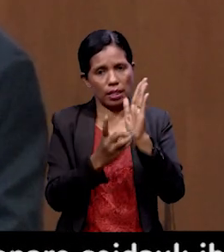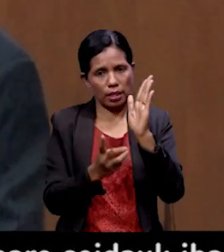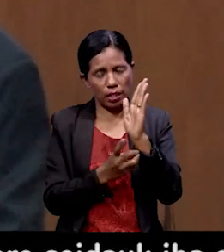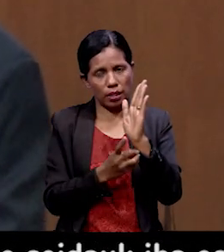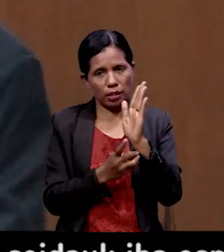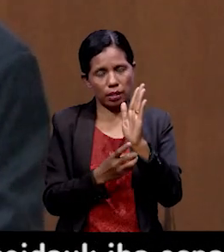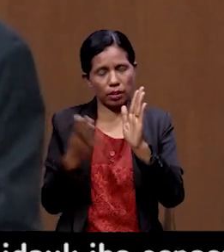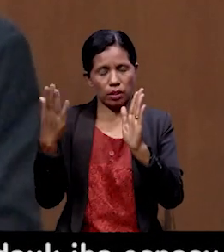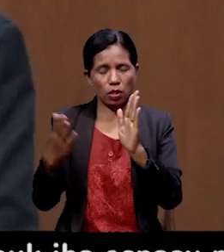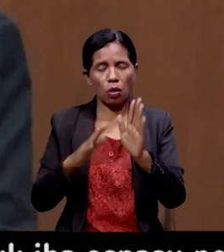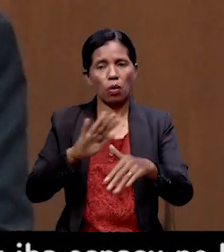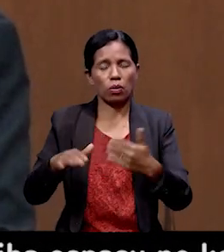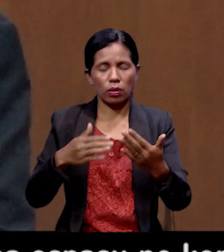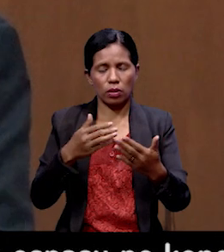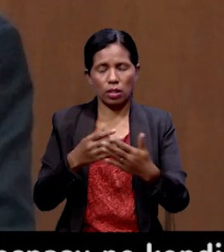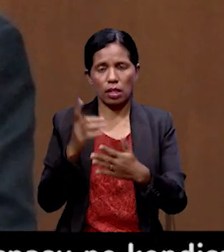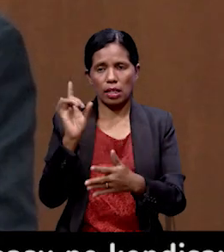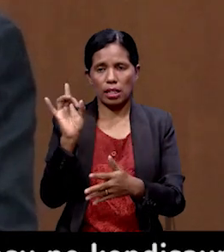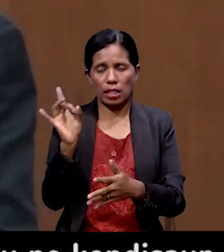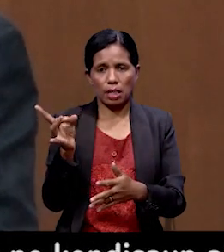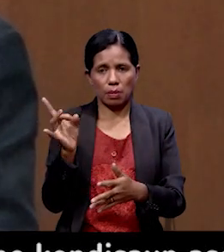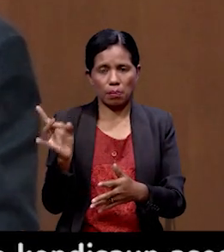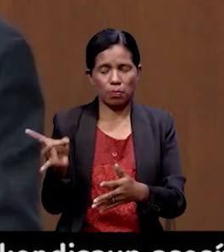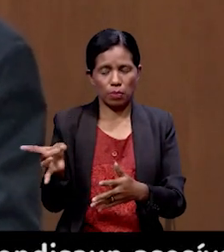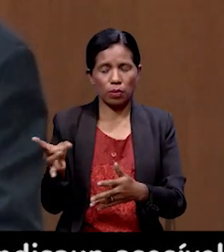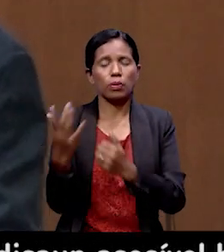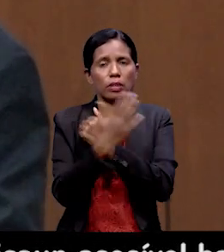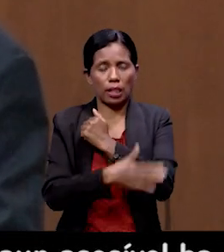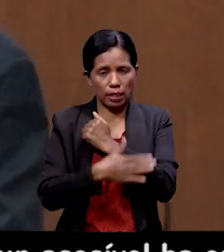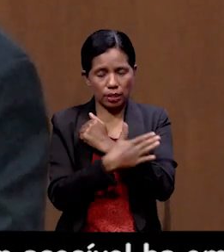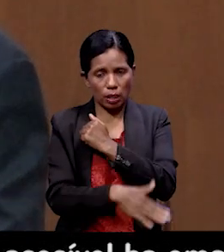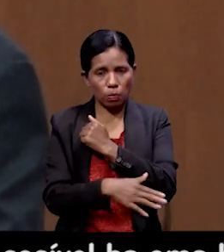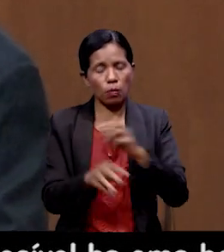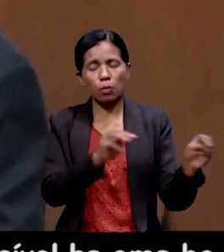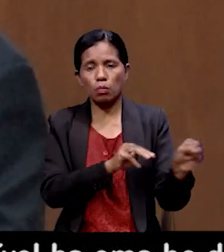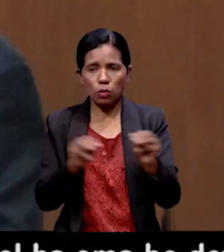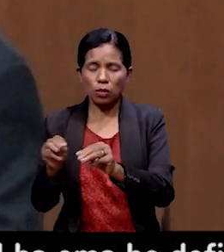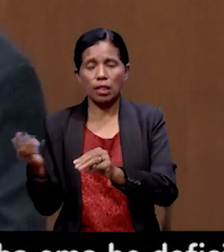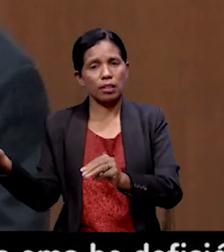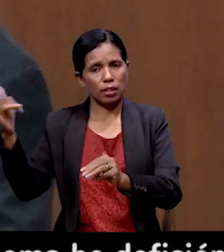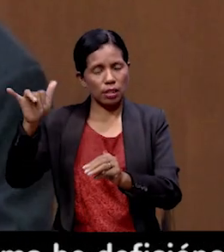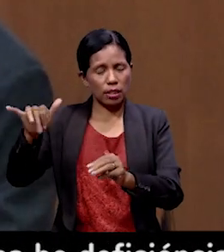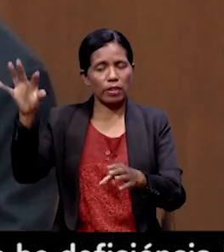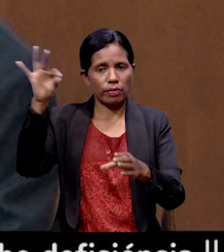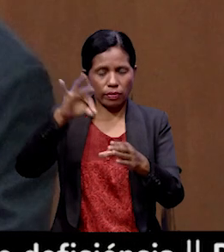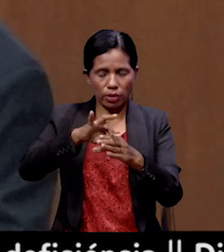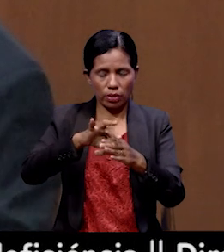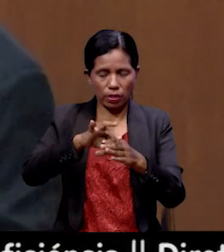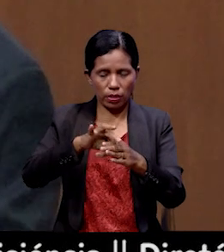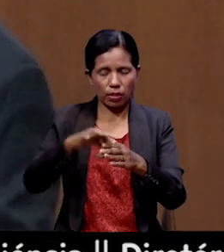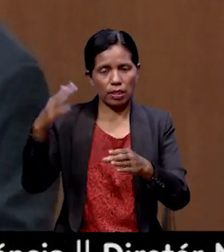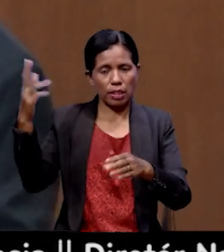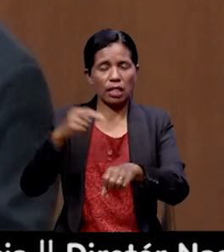ia por volta de 80 países no territórios mak adia sirenia eleição, tanto nacional no